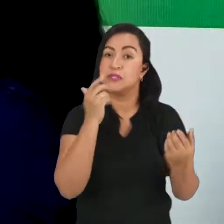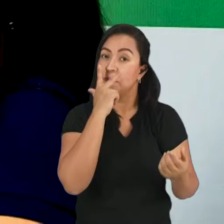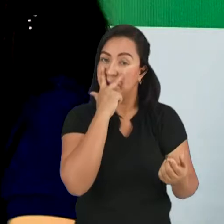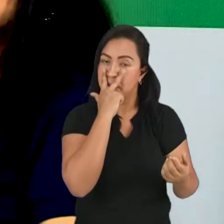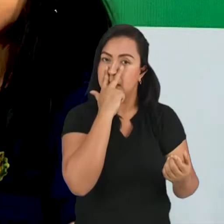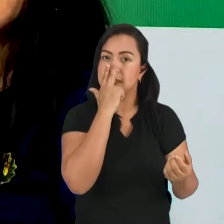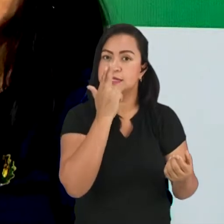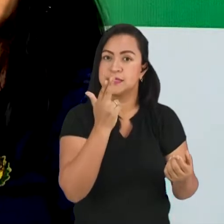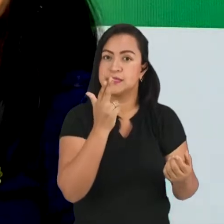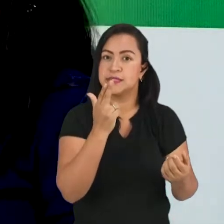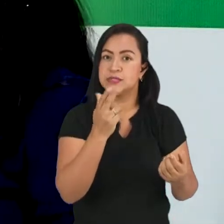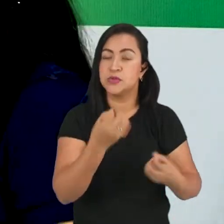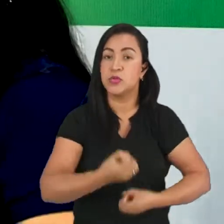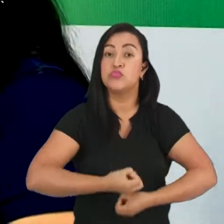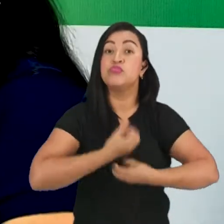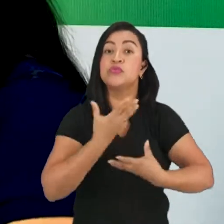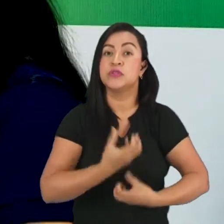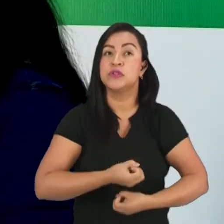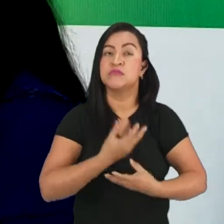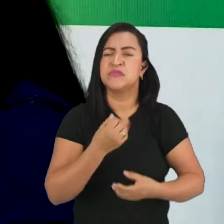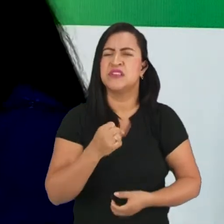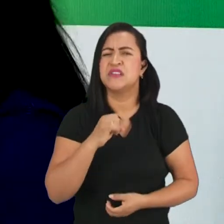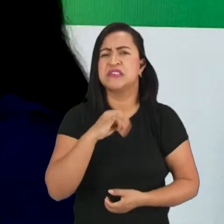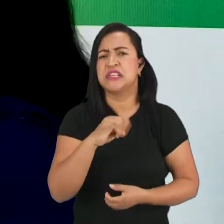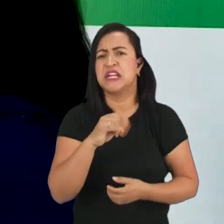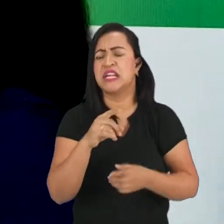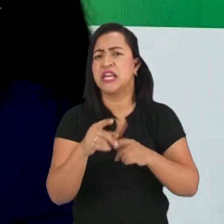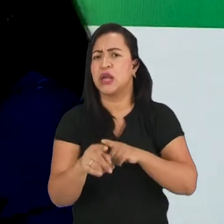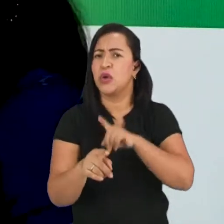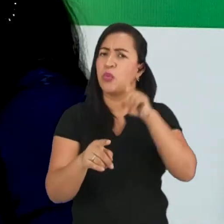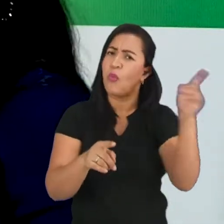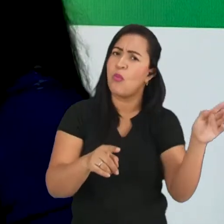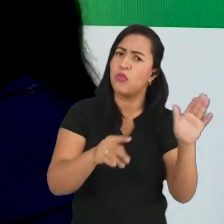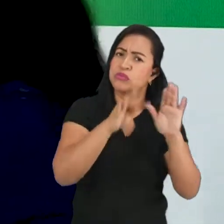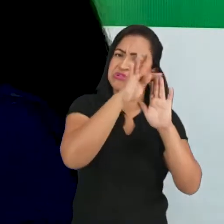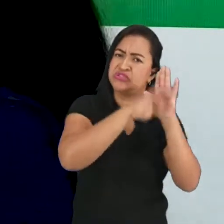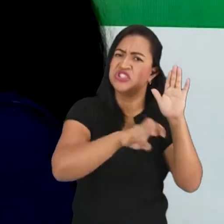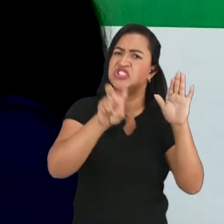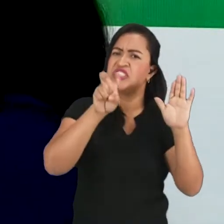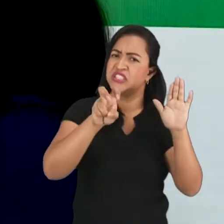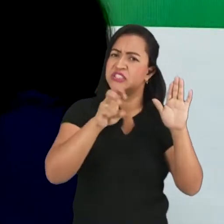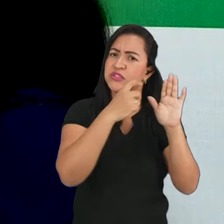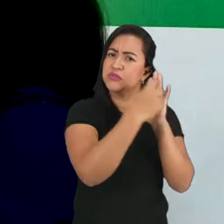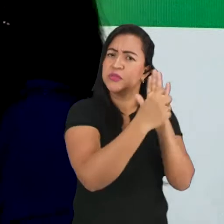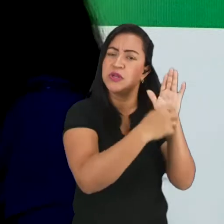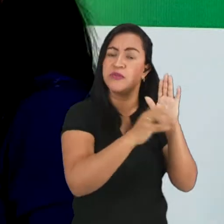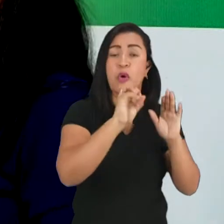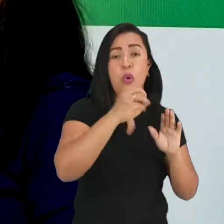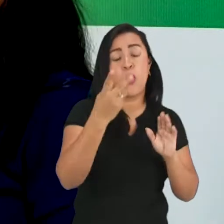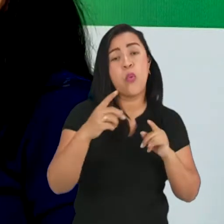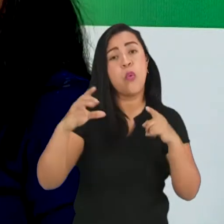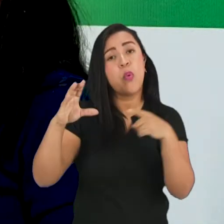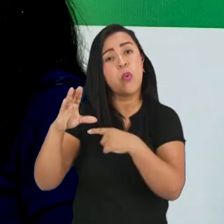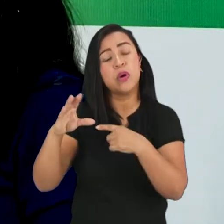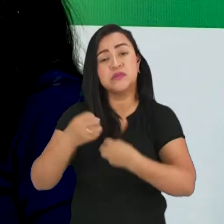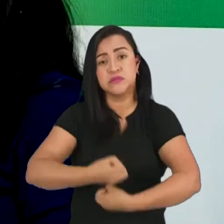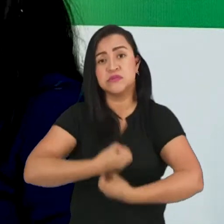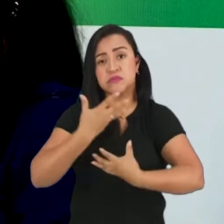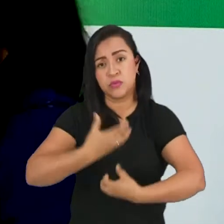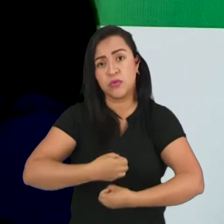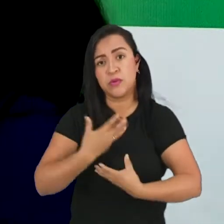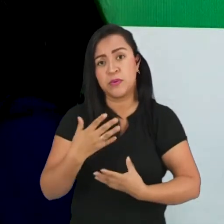parecido com a de um poema. Será que é aquele que eu contei agora com vocês, de 5 parágrafos, ou é esse aqui que é parecido com a de um